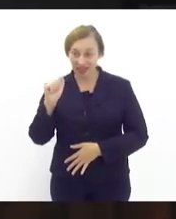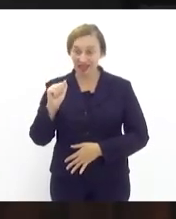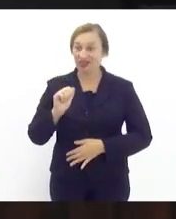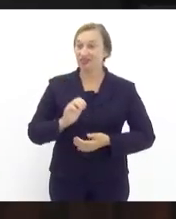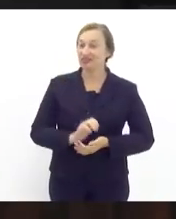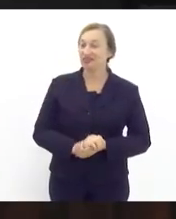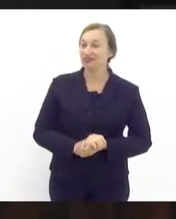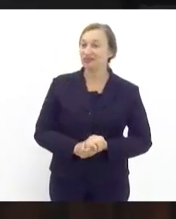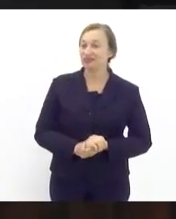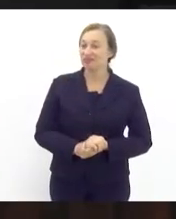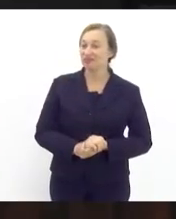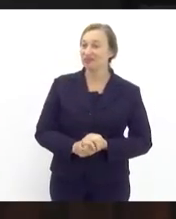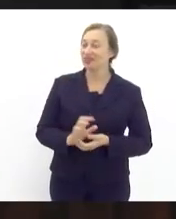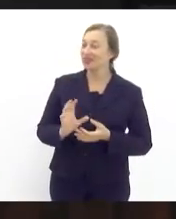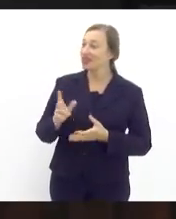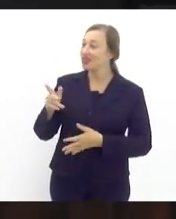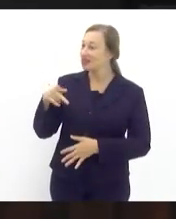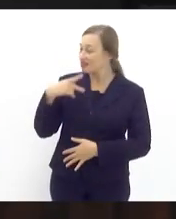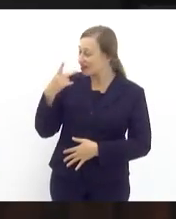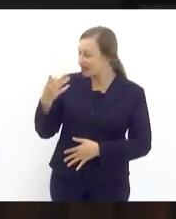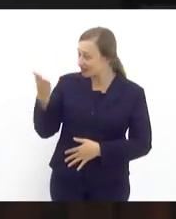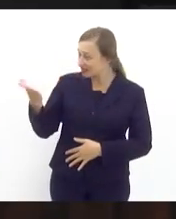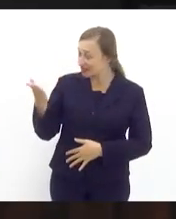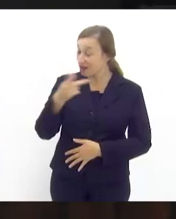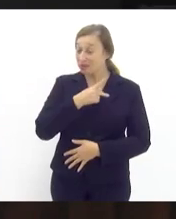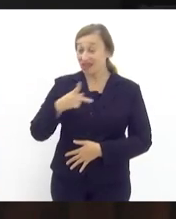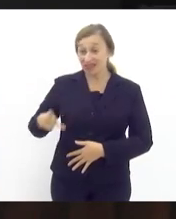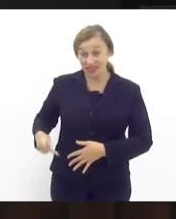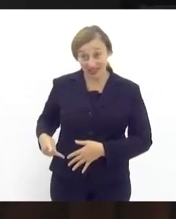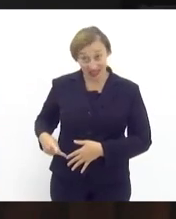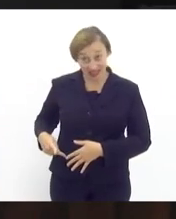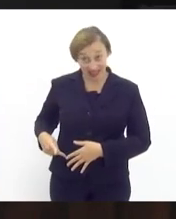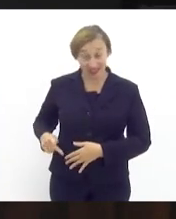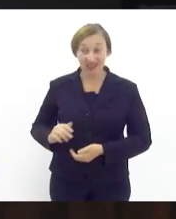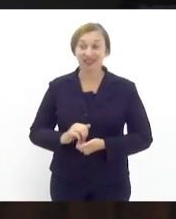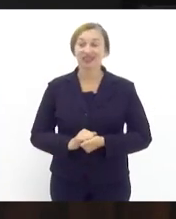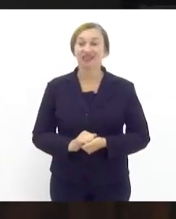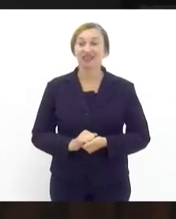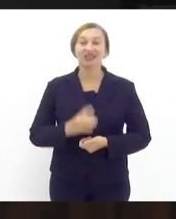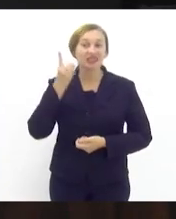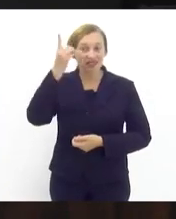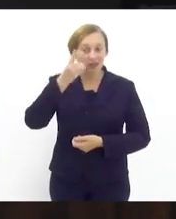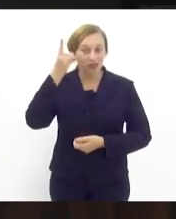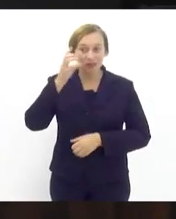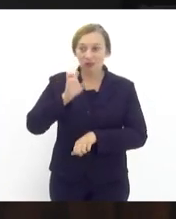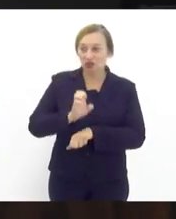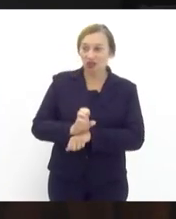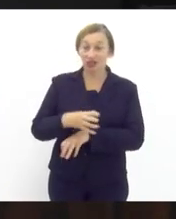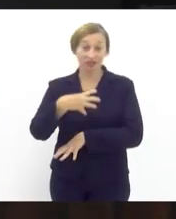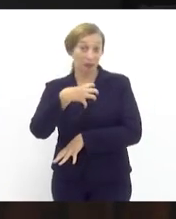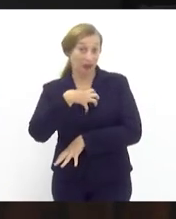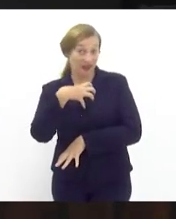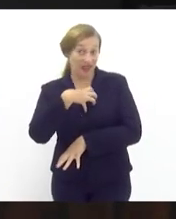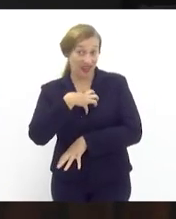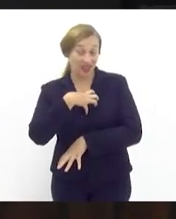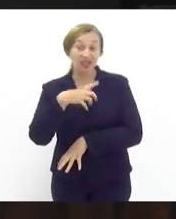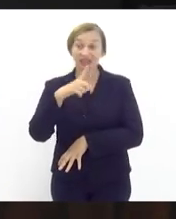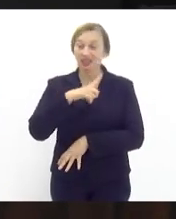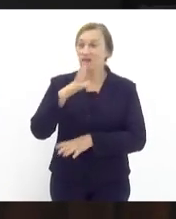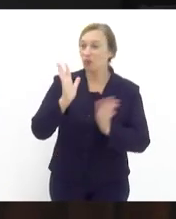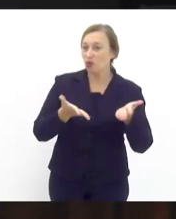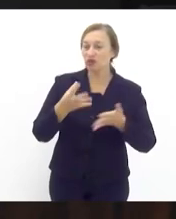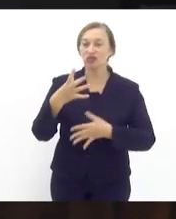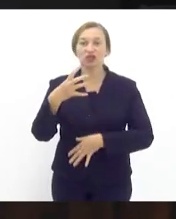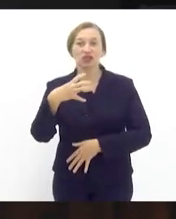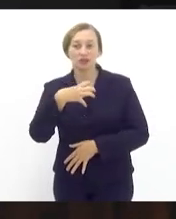abrir a fala para Deputado Ivana que é a presidente a deputada Ivana deputada pelo Estado da Bahia nós temos aqui hoje Estado